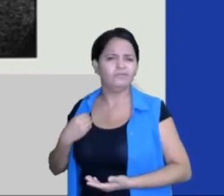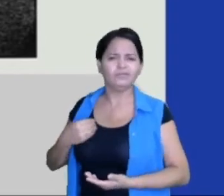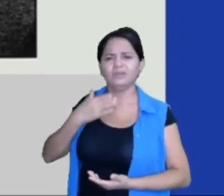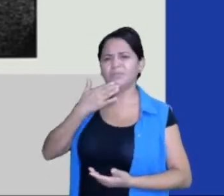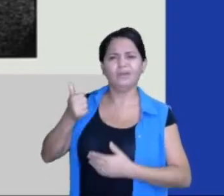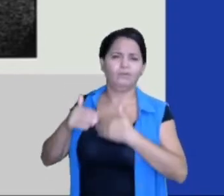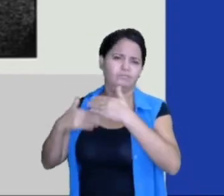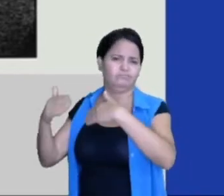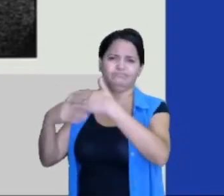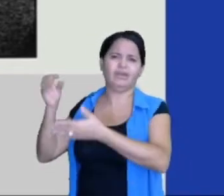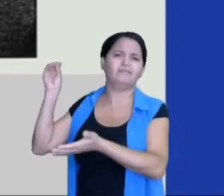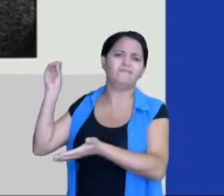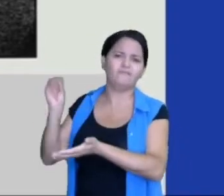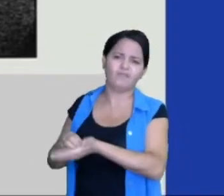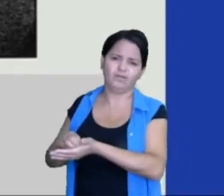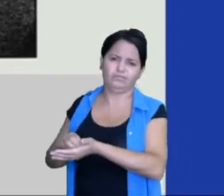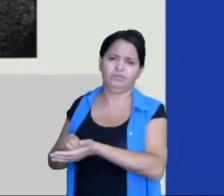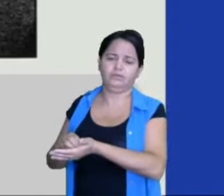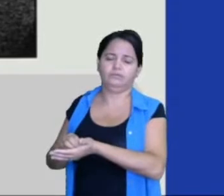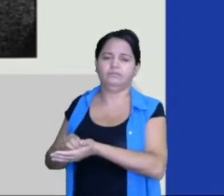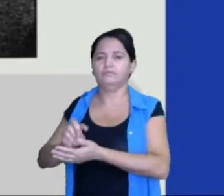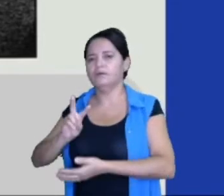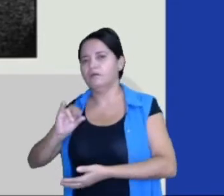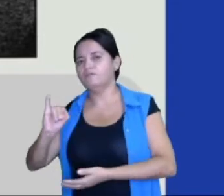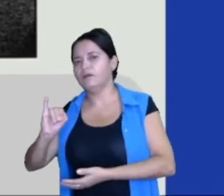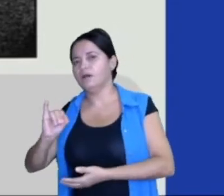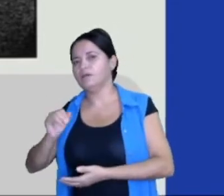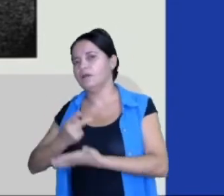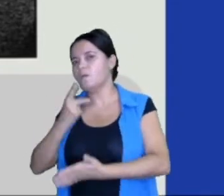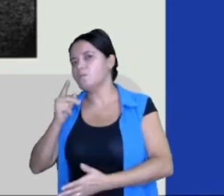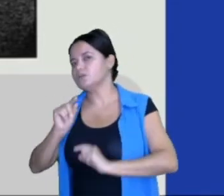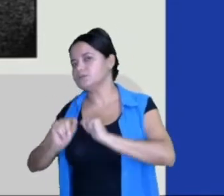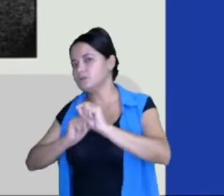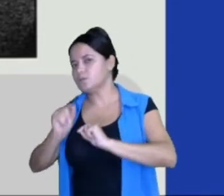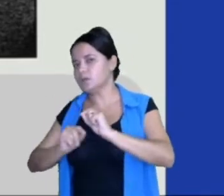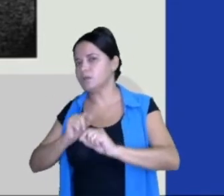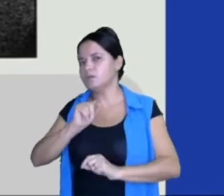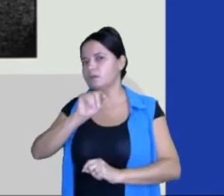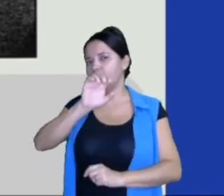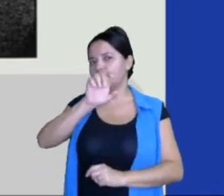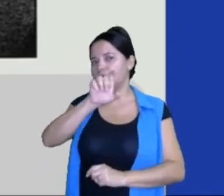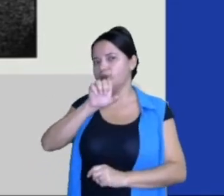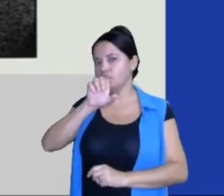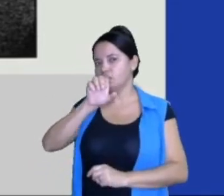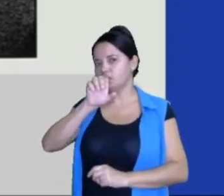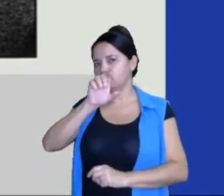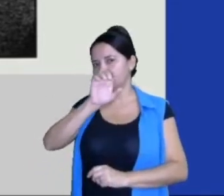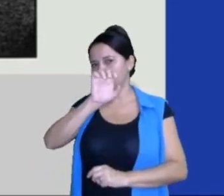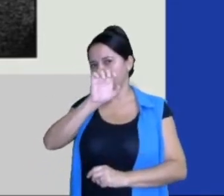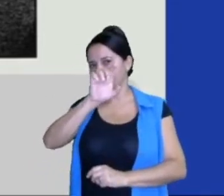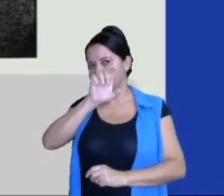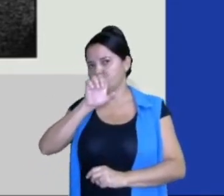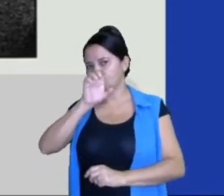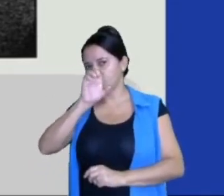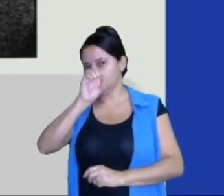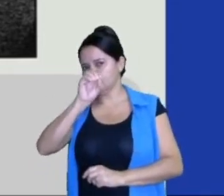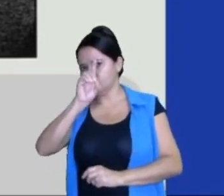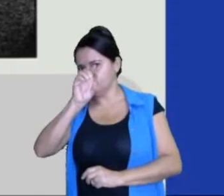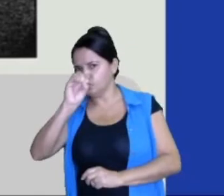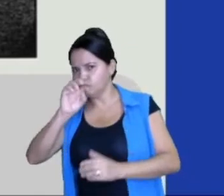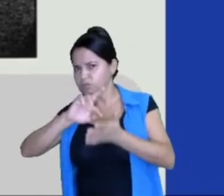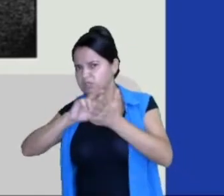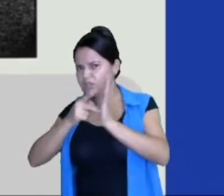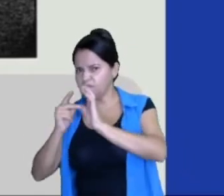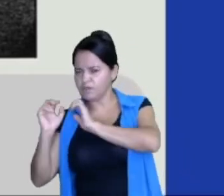ocorrer então? Um êxodo, uma migração do campo para a cidade.